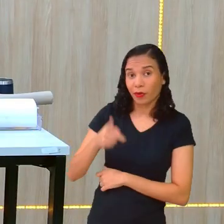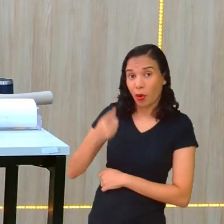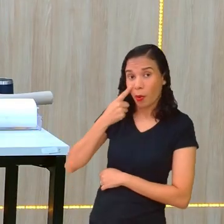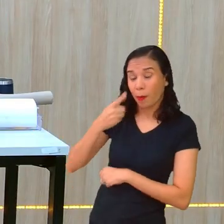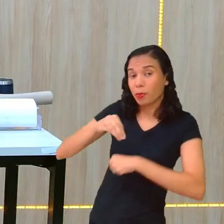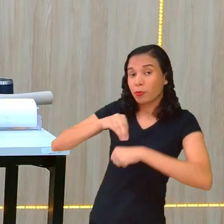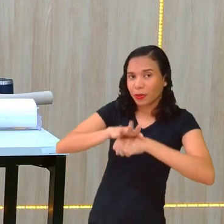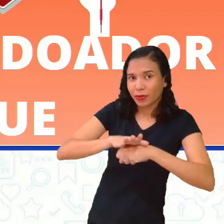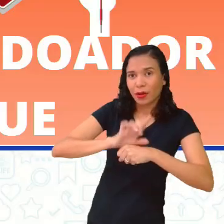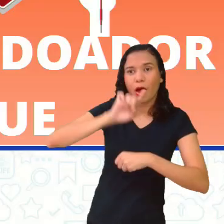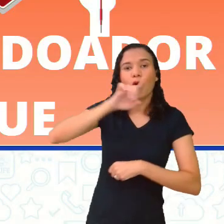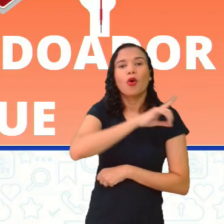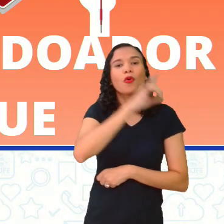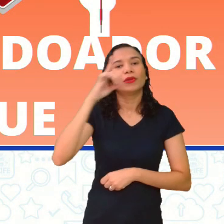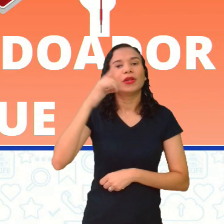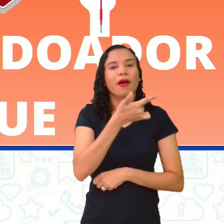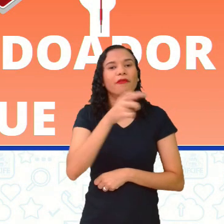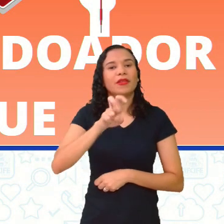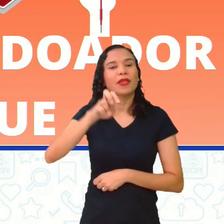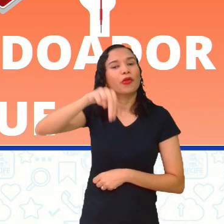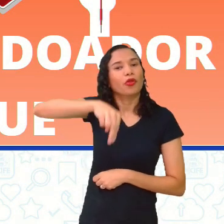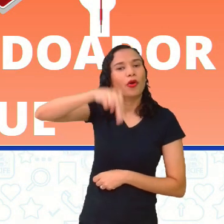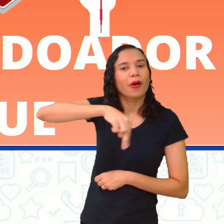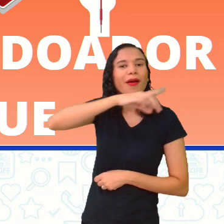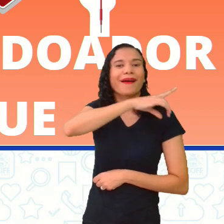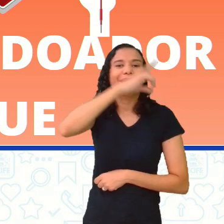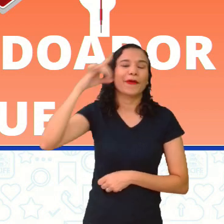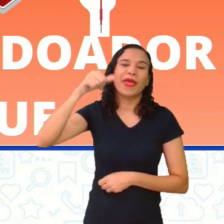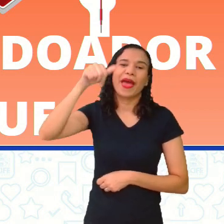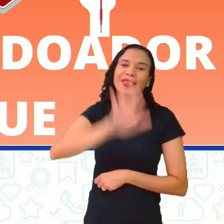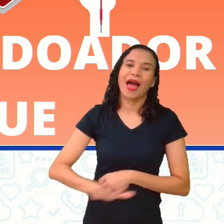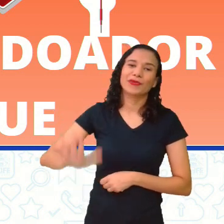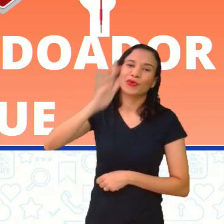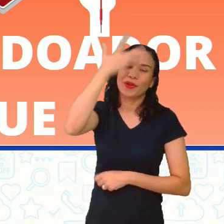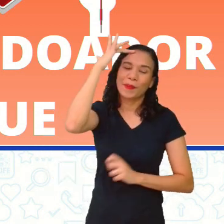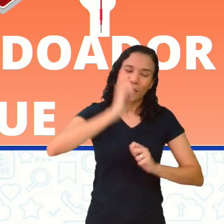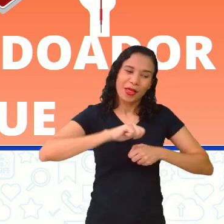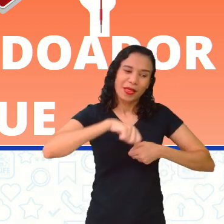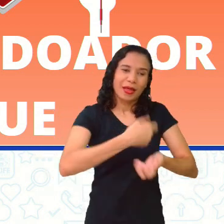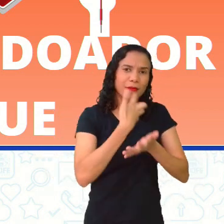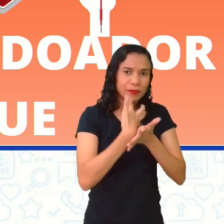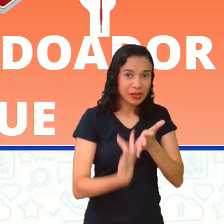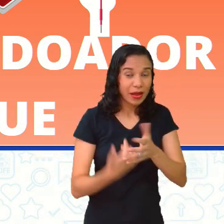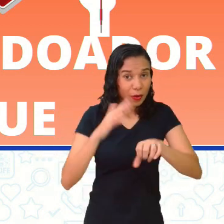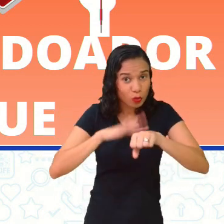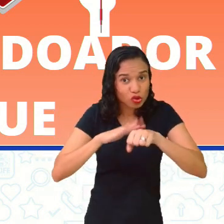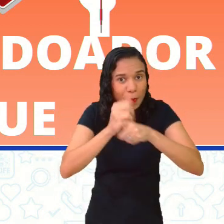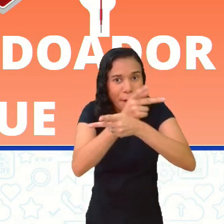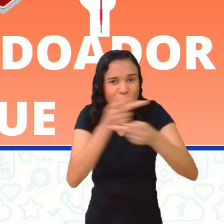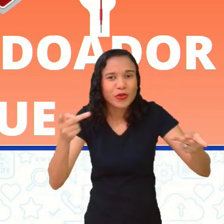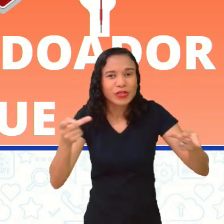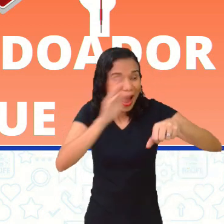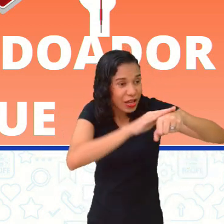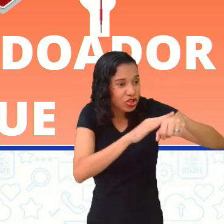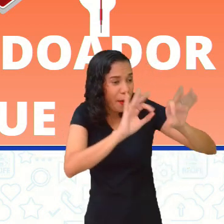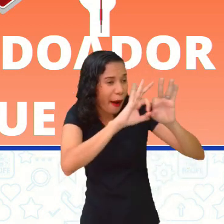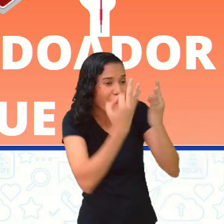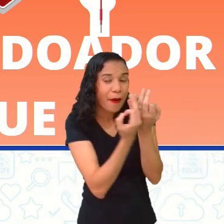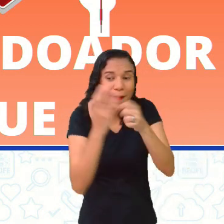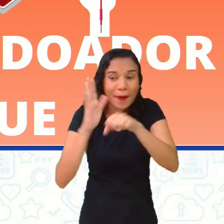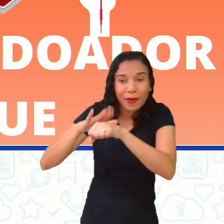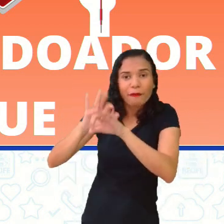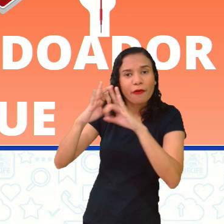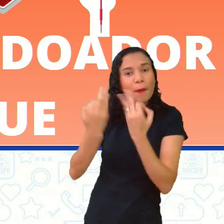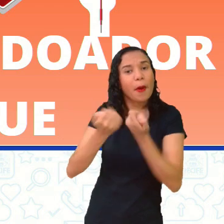né? Próximo dia 25 de novembro é o Dia Nacional do Doador de Sangue. E aqui eu estou chamando vocês a convidar os familiares